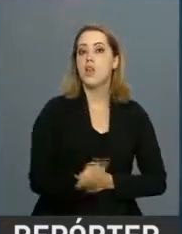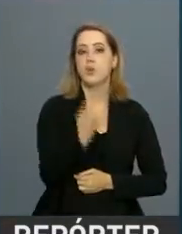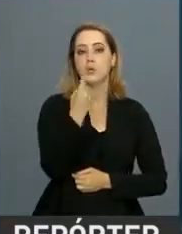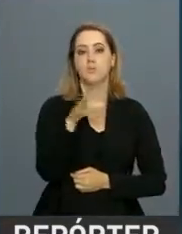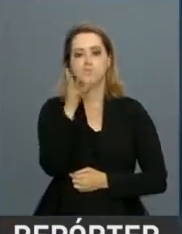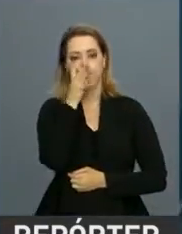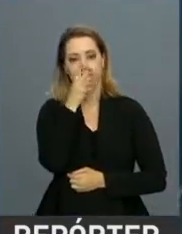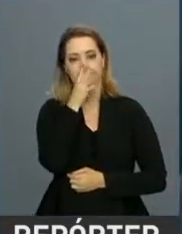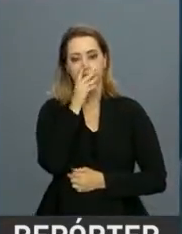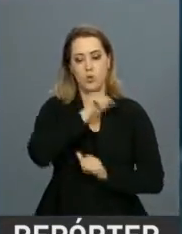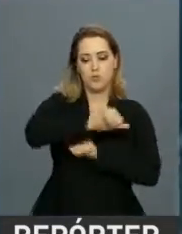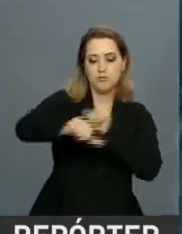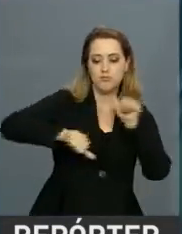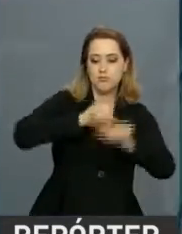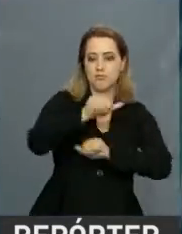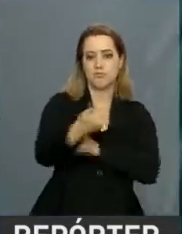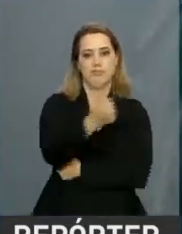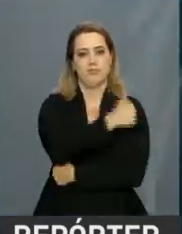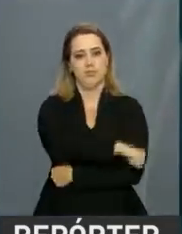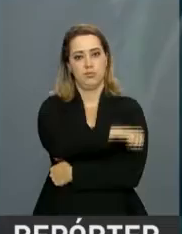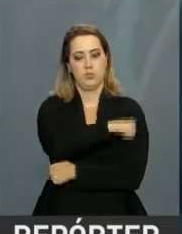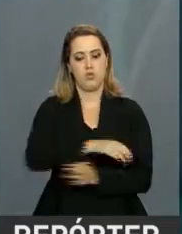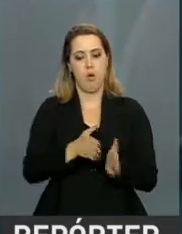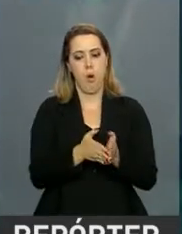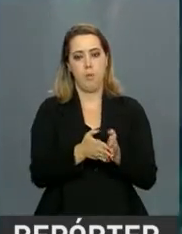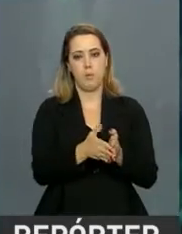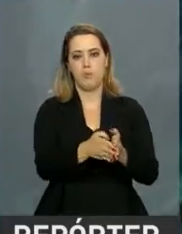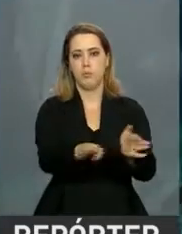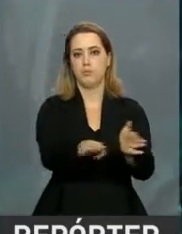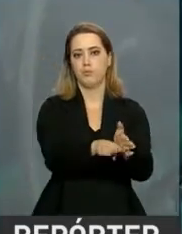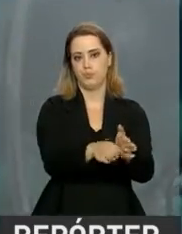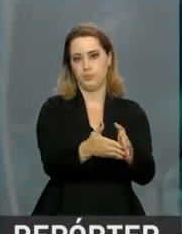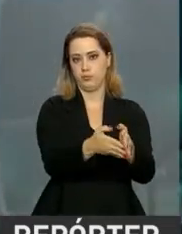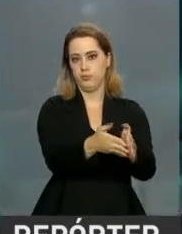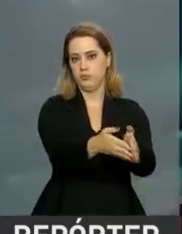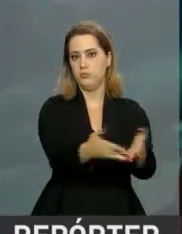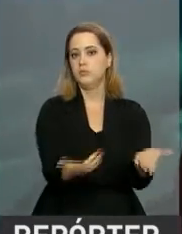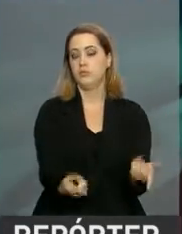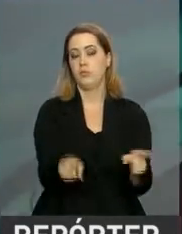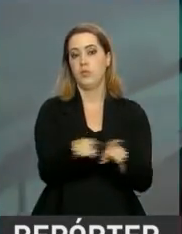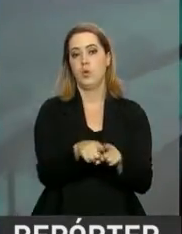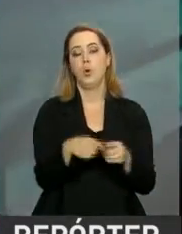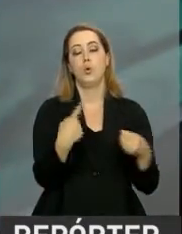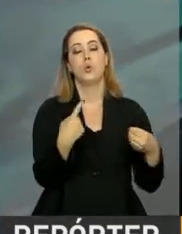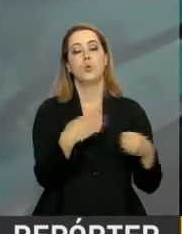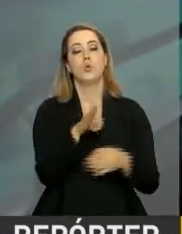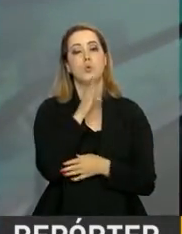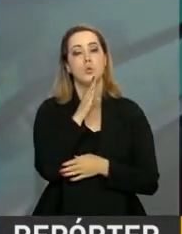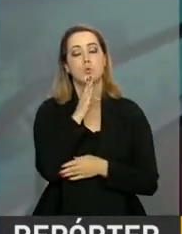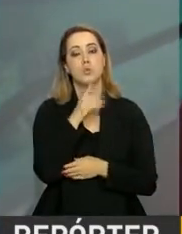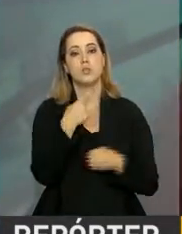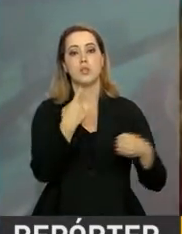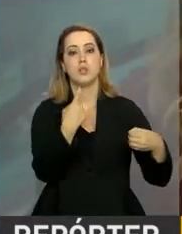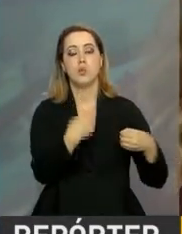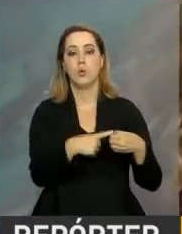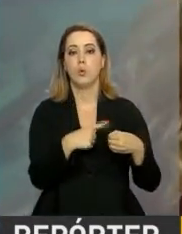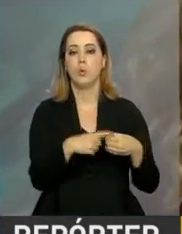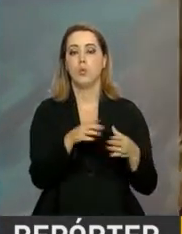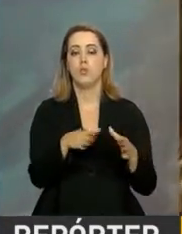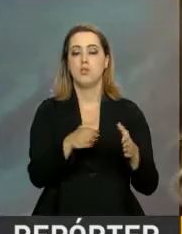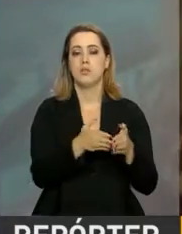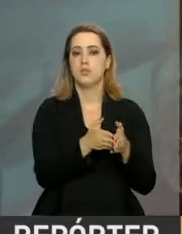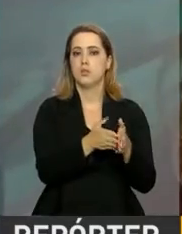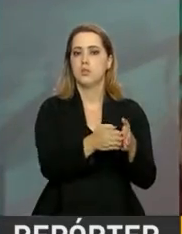do projeto de revitalização da zona portuária do Rio de Janeiro, que ficou conhecida como Porto Maravilha. Além da